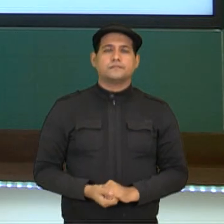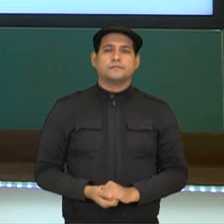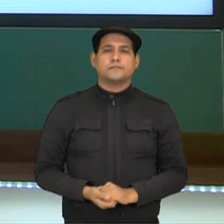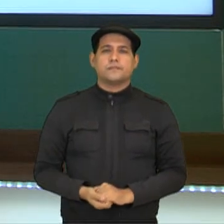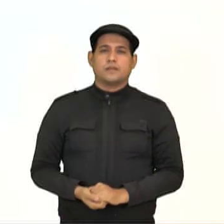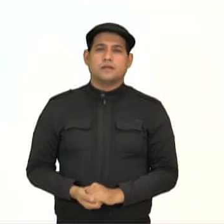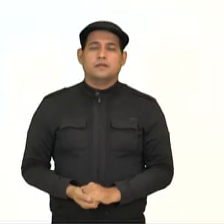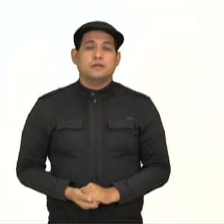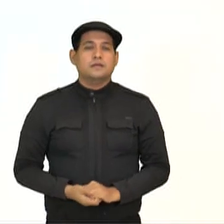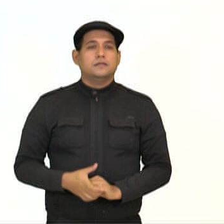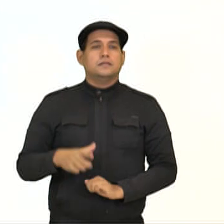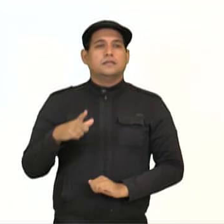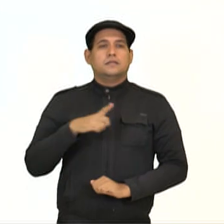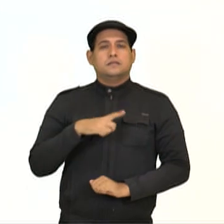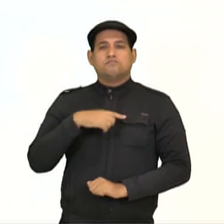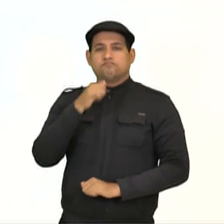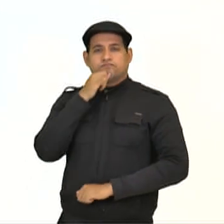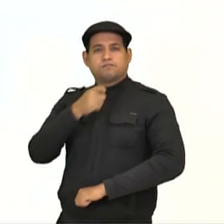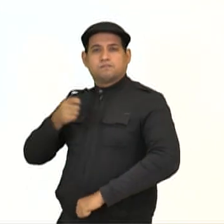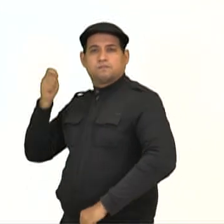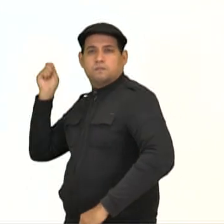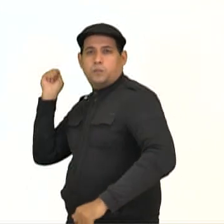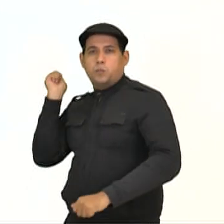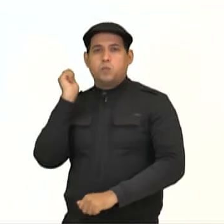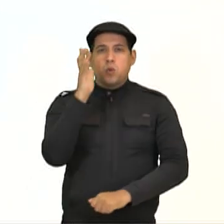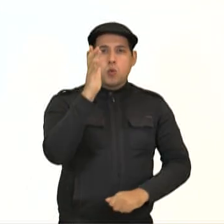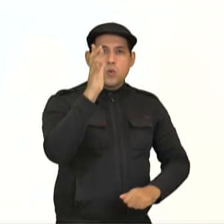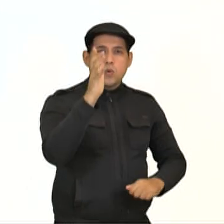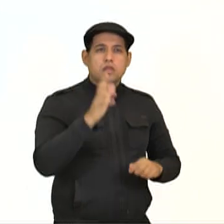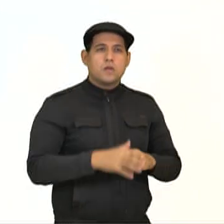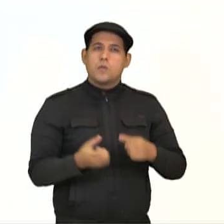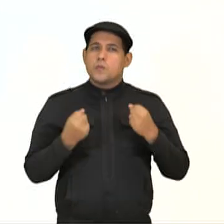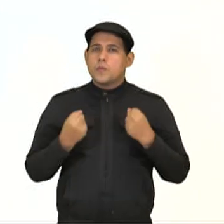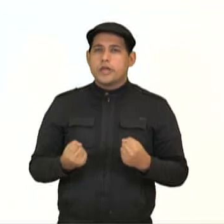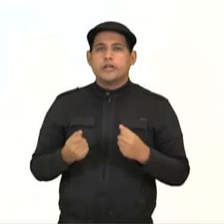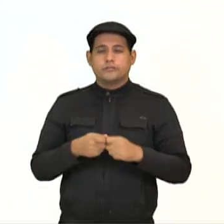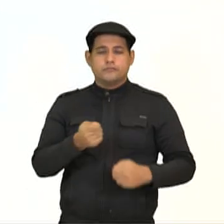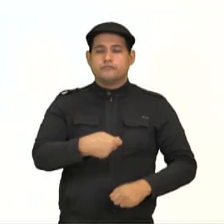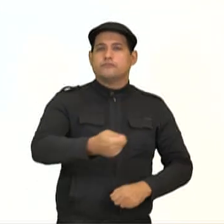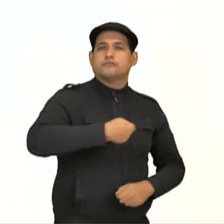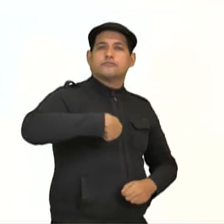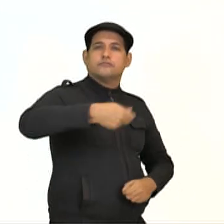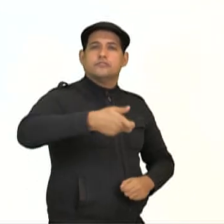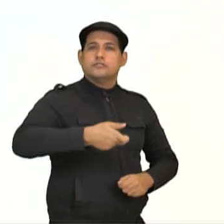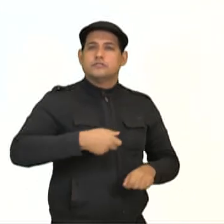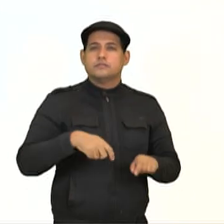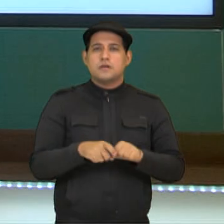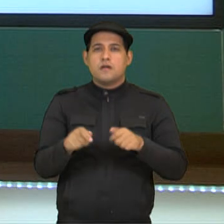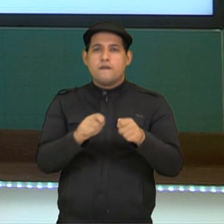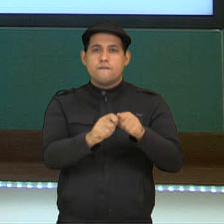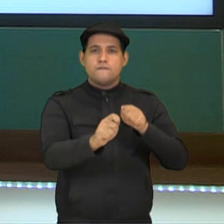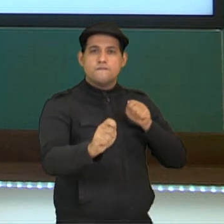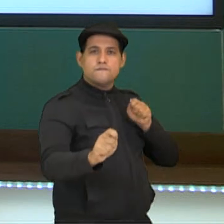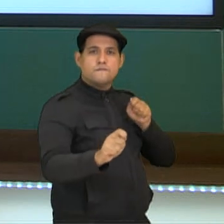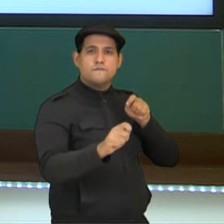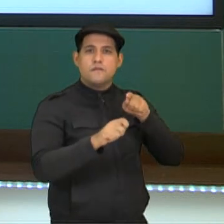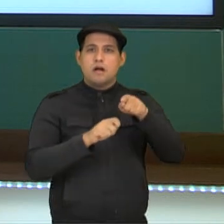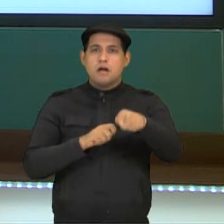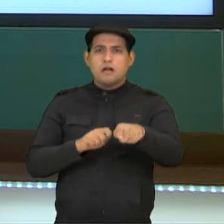Aí a gente tem o arremesso e os lançamentos, daí a gente tem o peso, o disco, o dardo e o clube, que